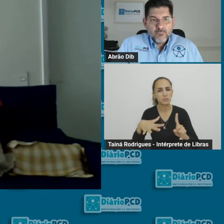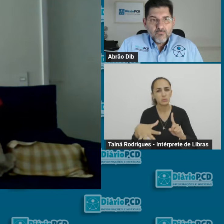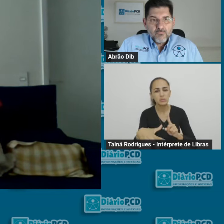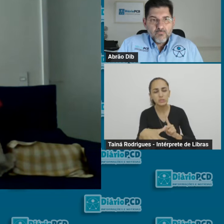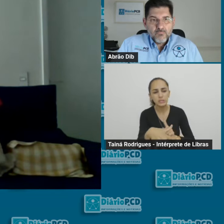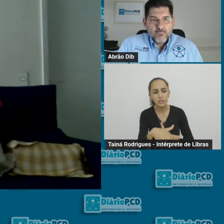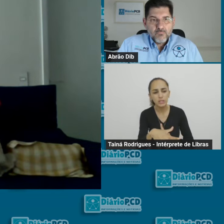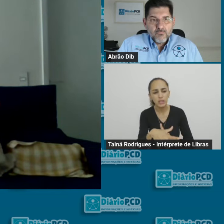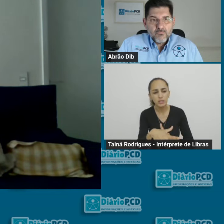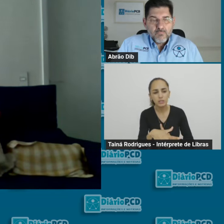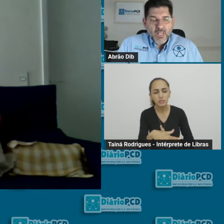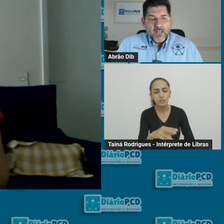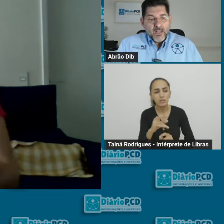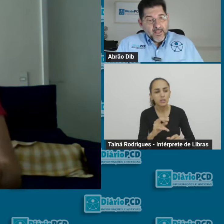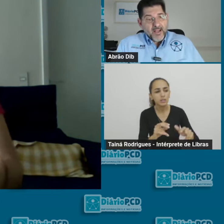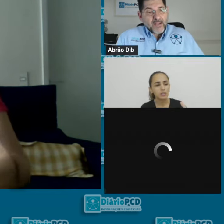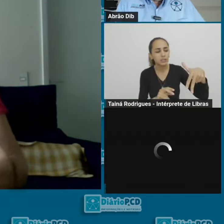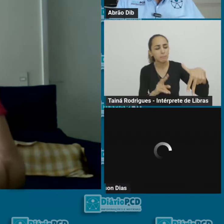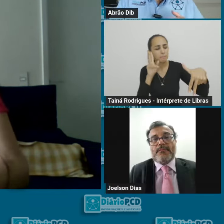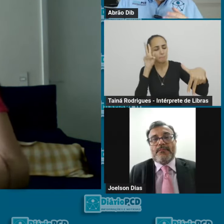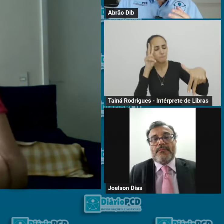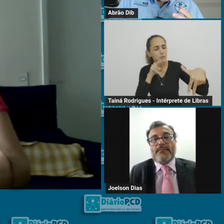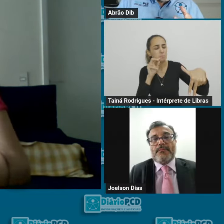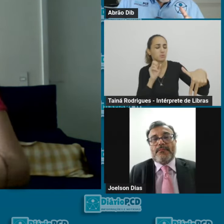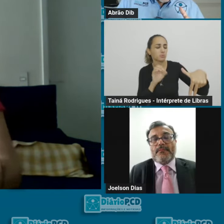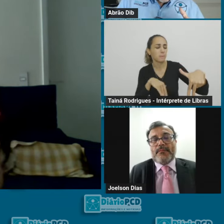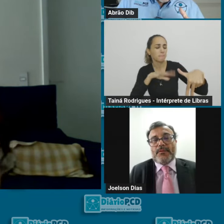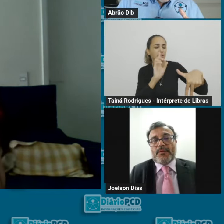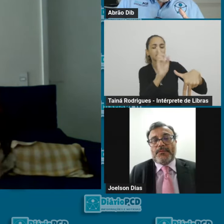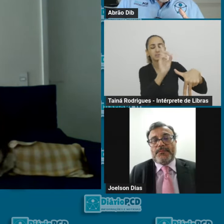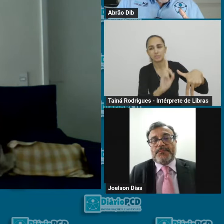sua deficiência. É complicado, não é?